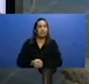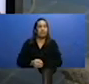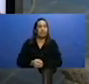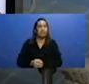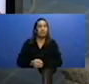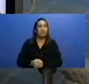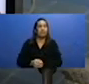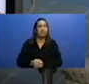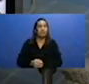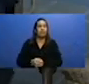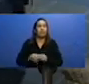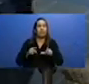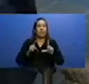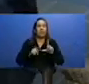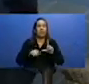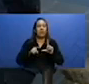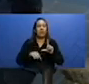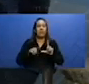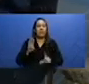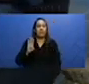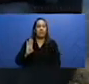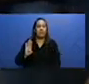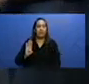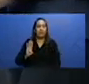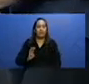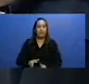entender? Então, faz lá.